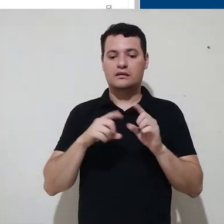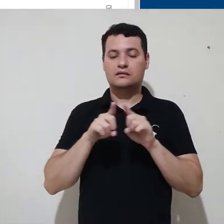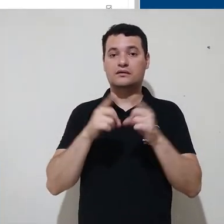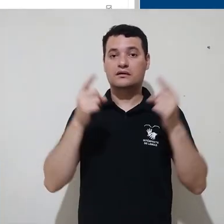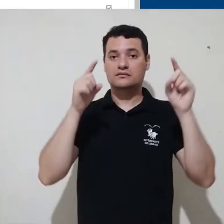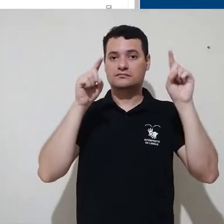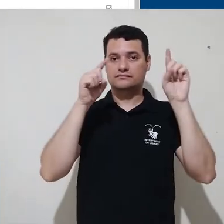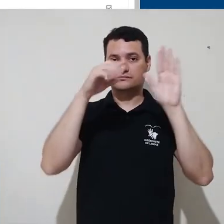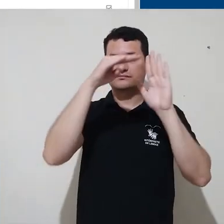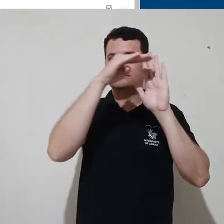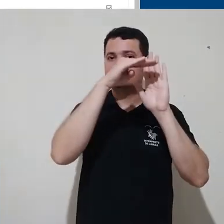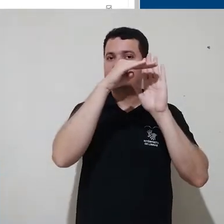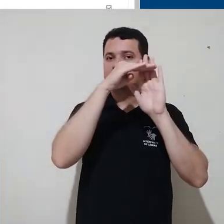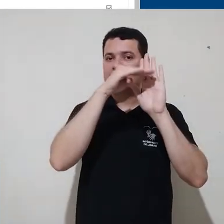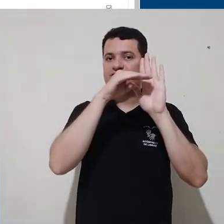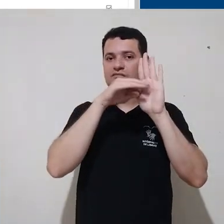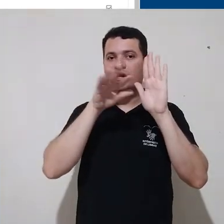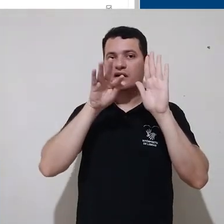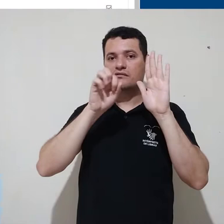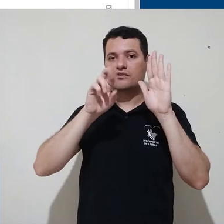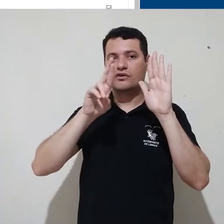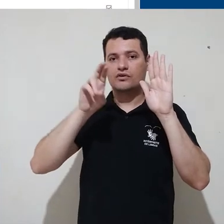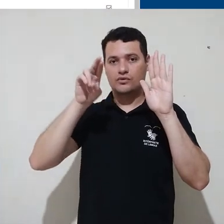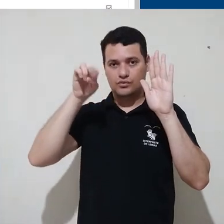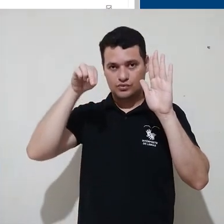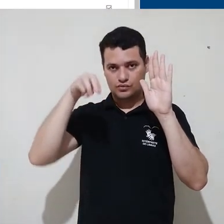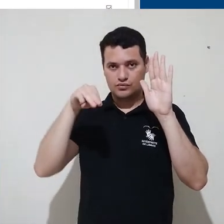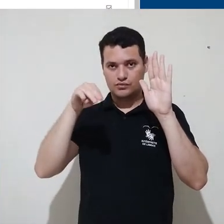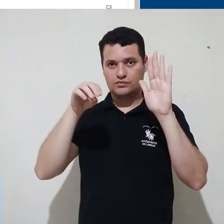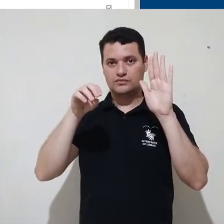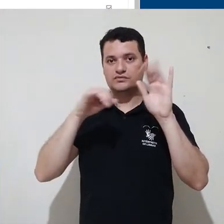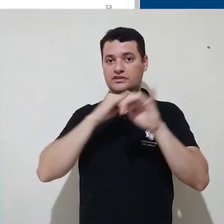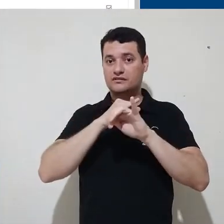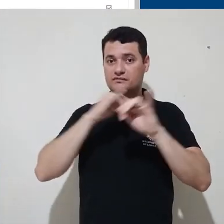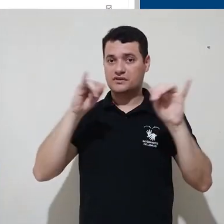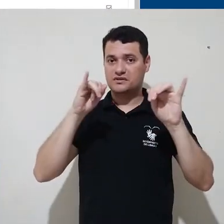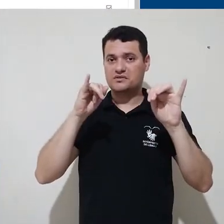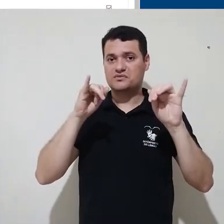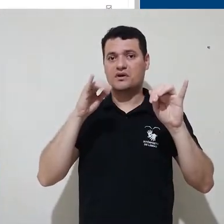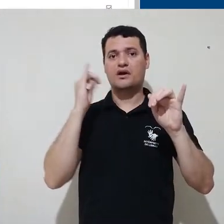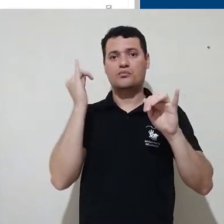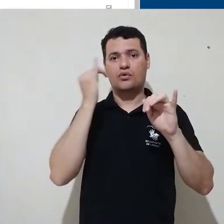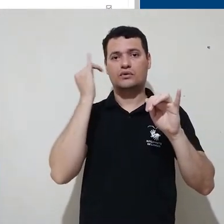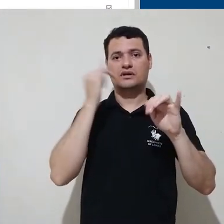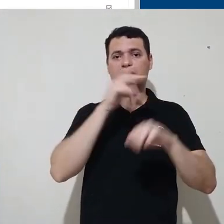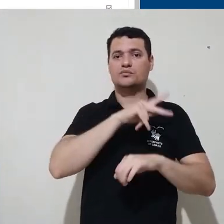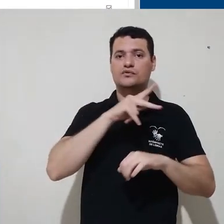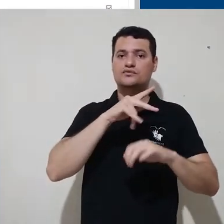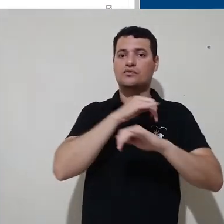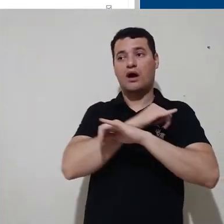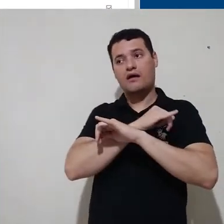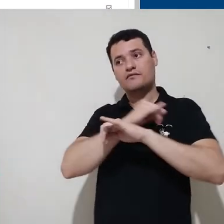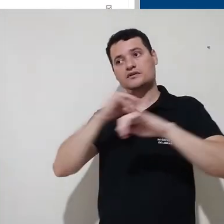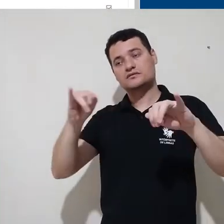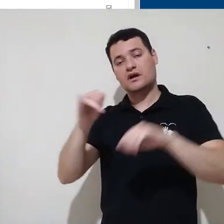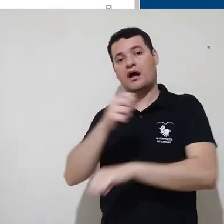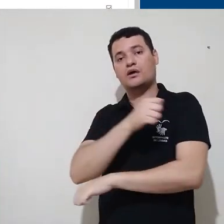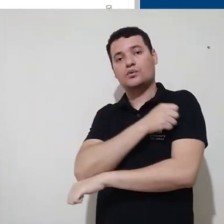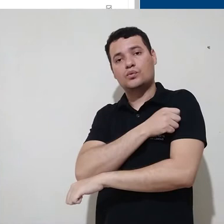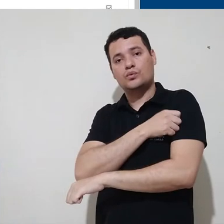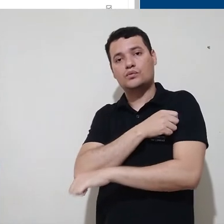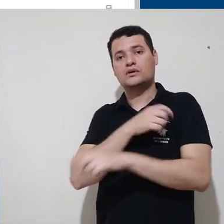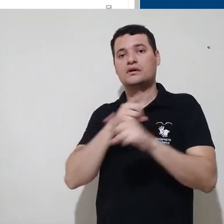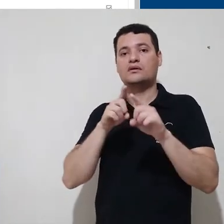de avisos será uma ferramenta útil para o professor para estabelecer uma comunicação com os alunos e com